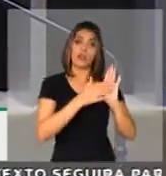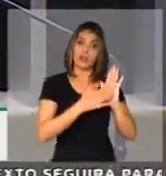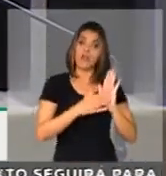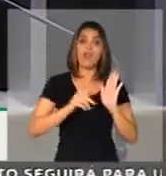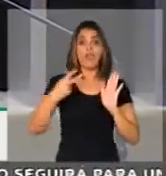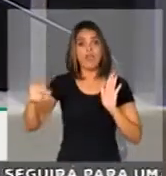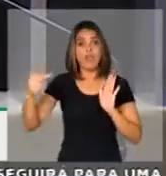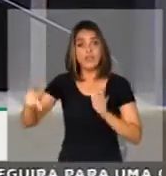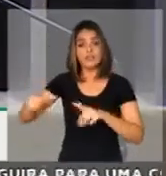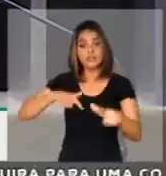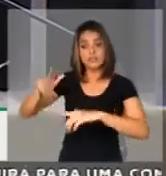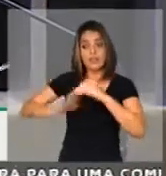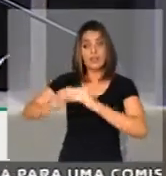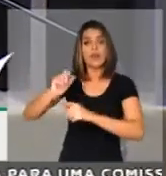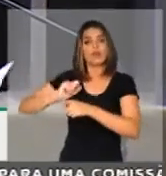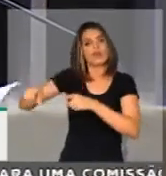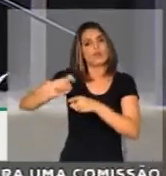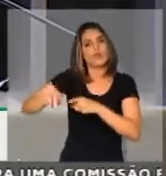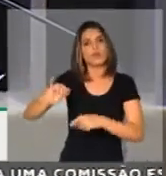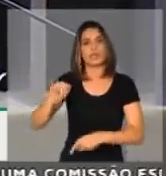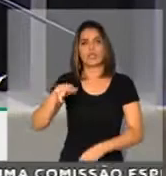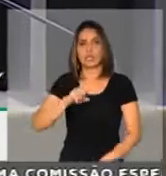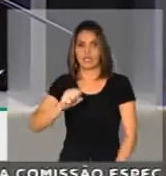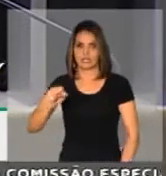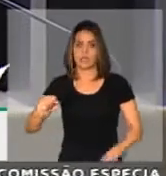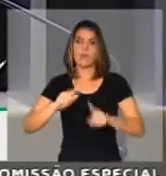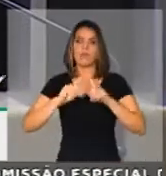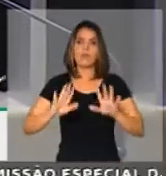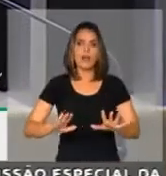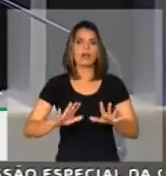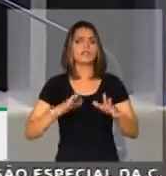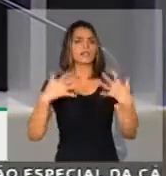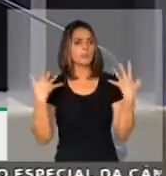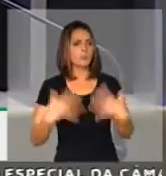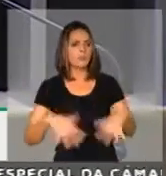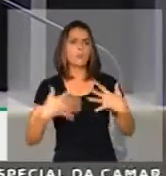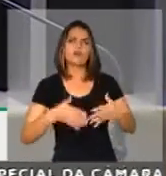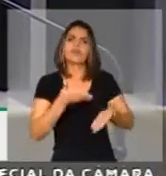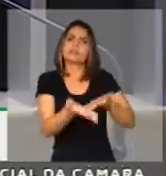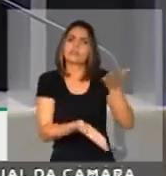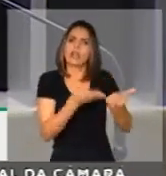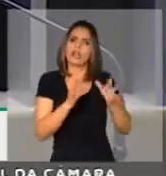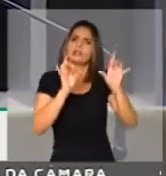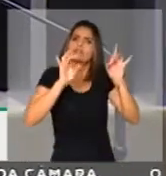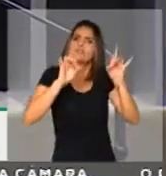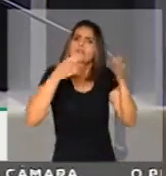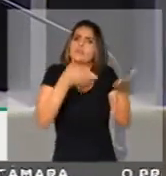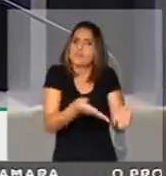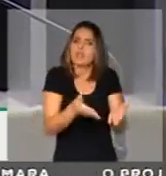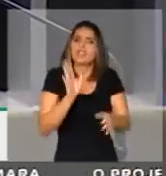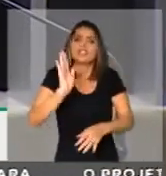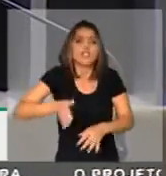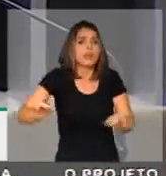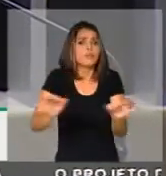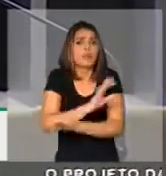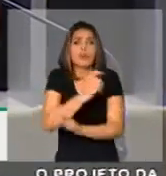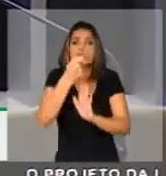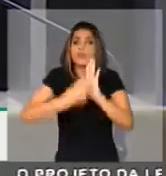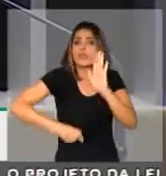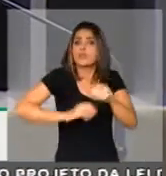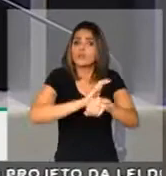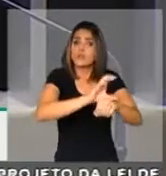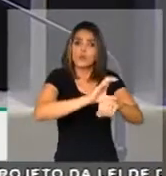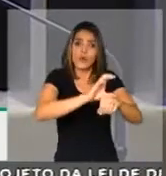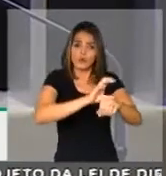tempo, pela penosidade, pela atividade desgastante, mereçam ter um tratamento especial, conforme preconiza a nossa Constituição. Para